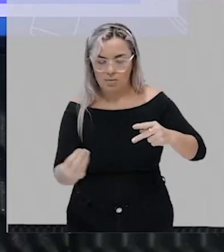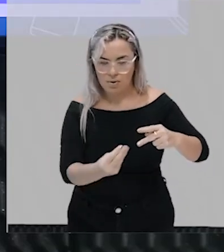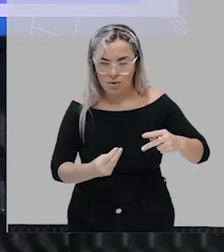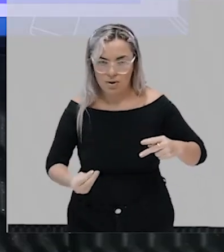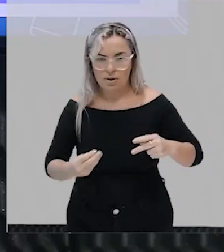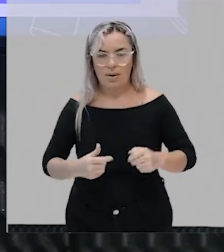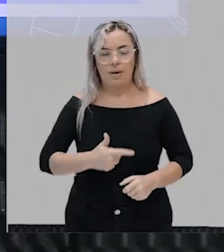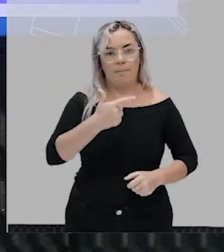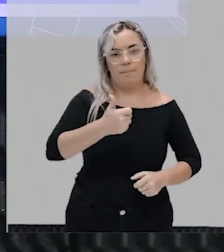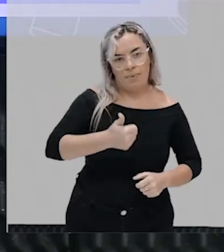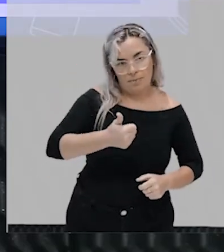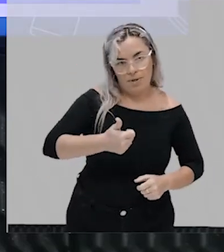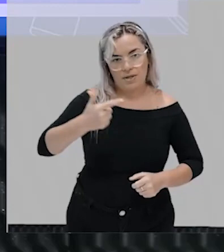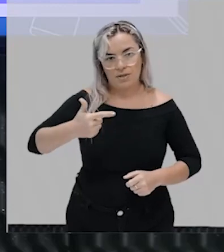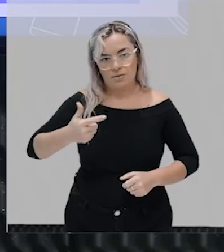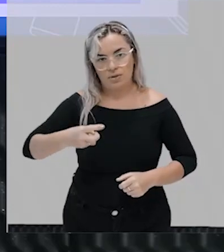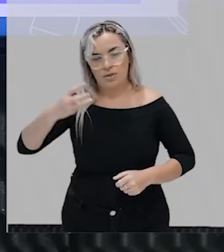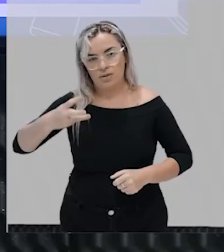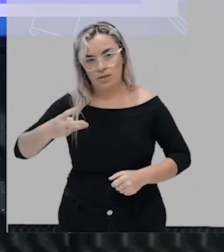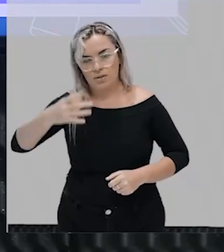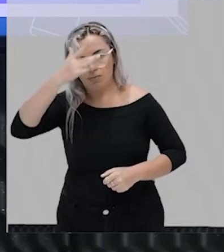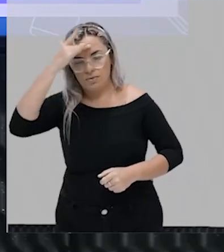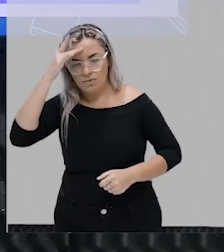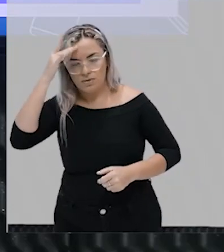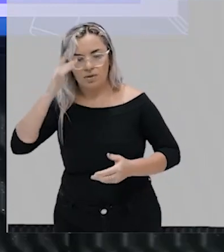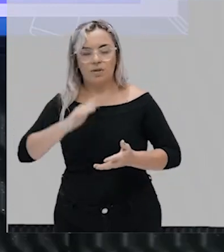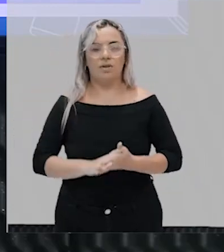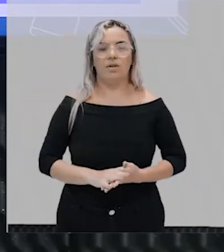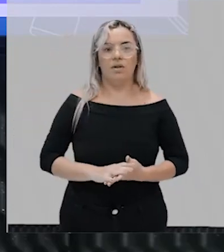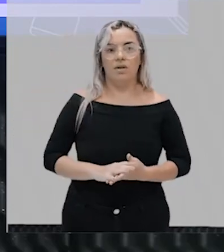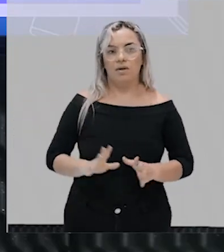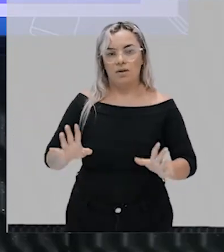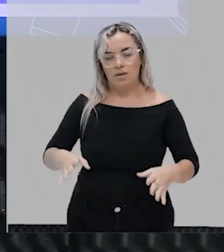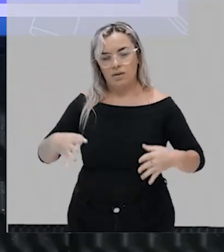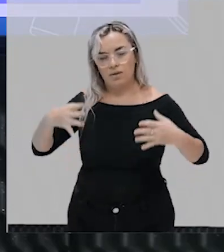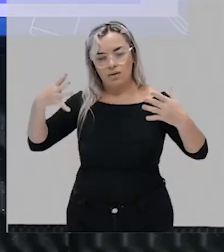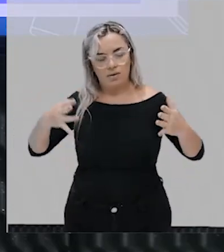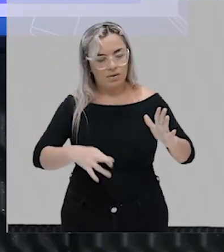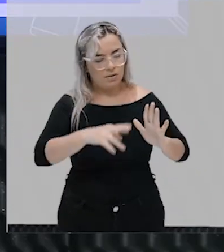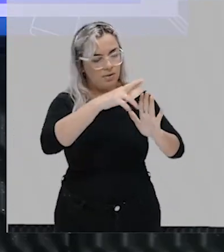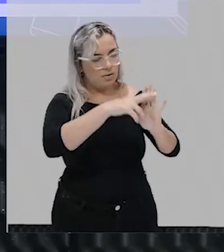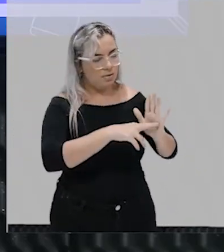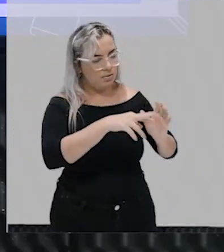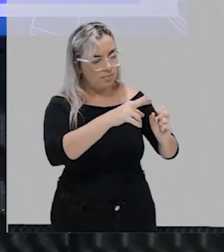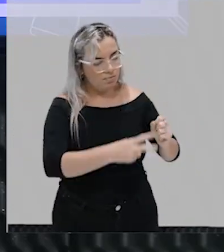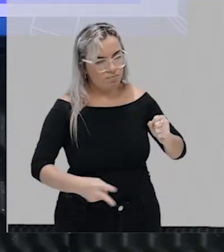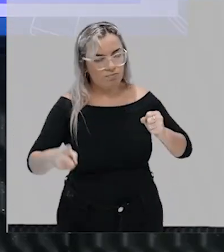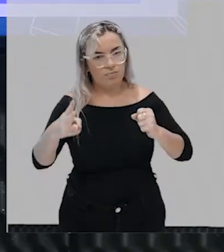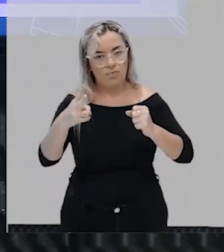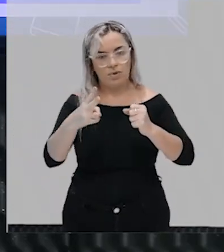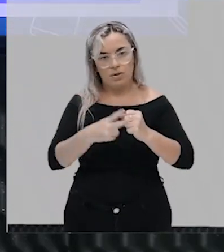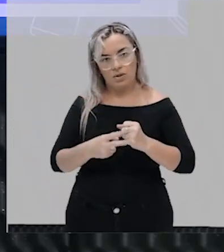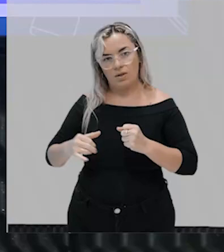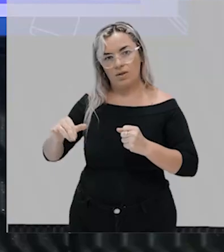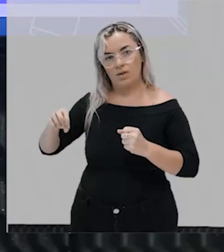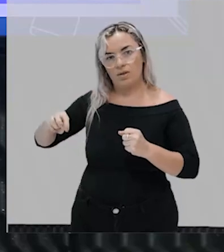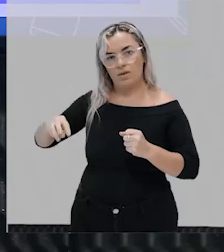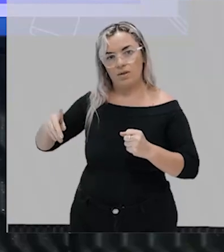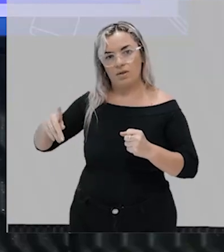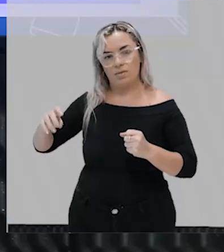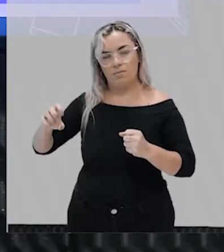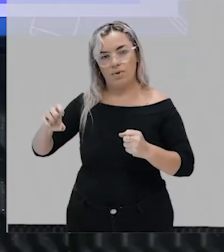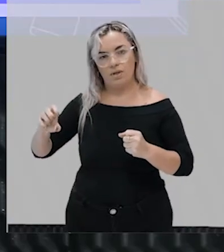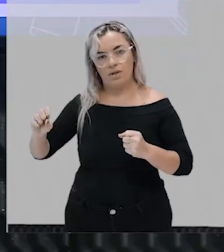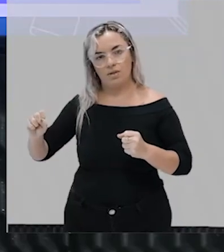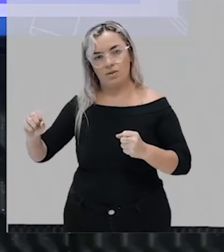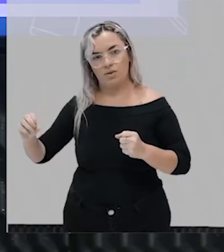terceira. A questão é atentar para as regras de verbos quando forem impessoais, ou seja,